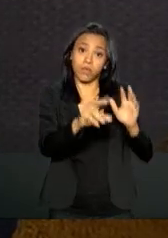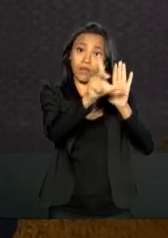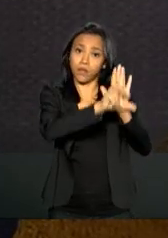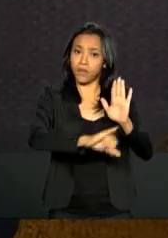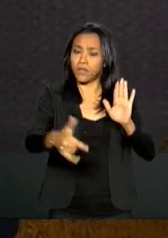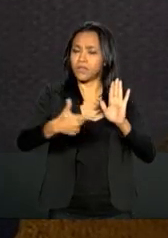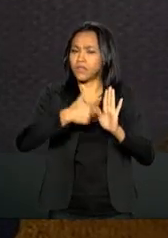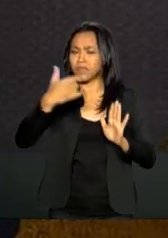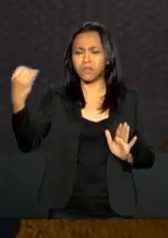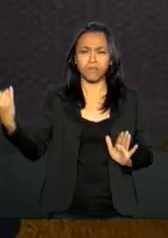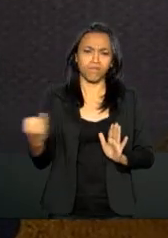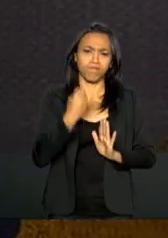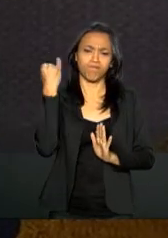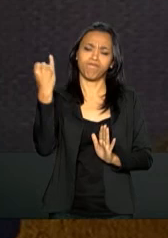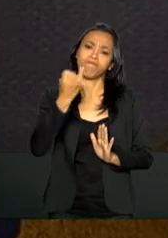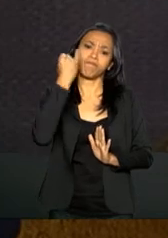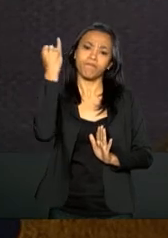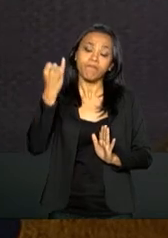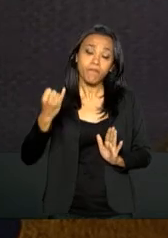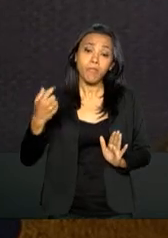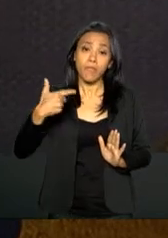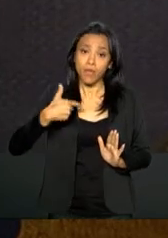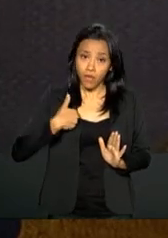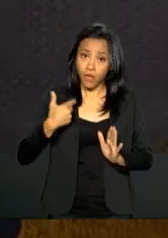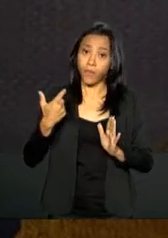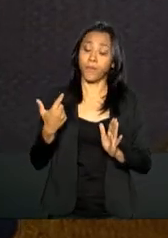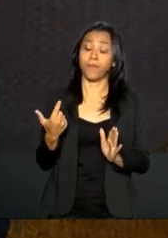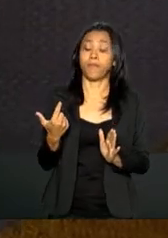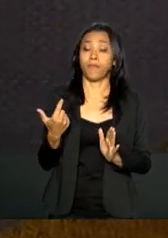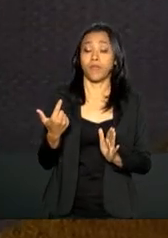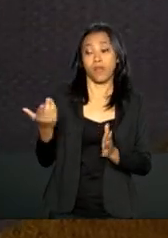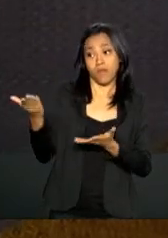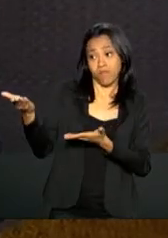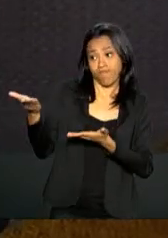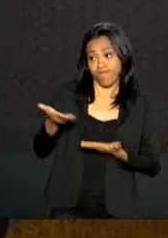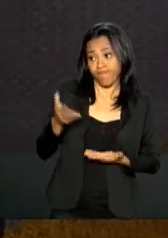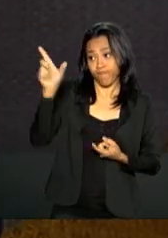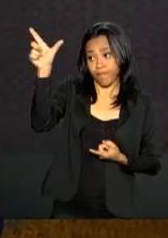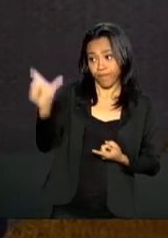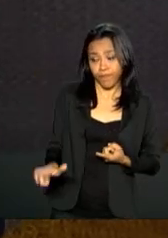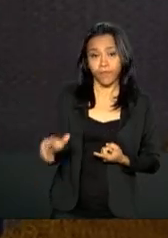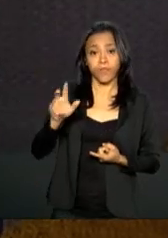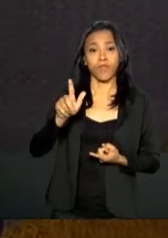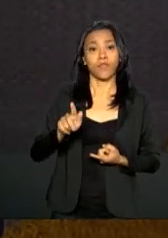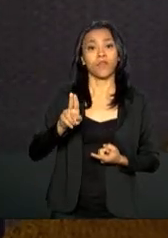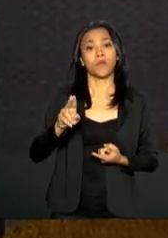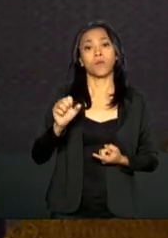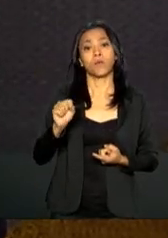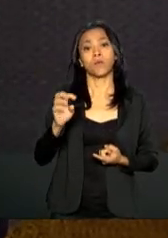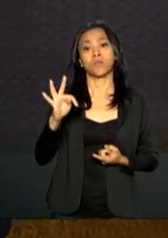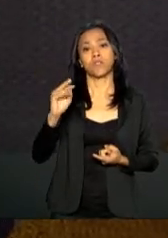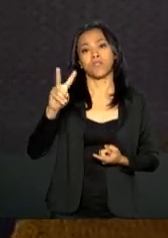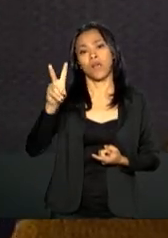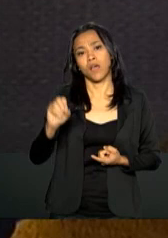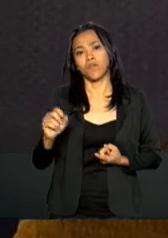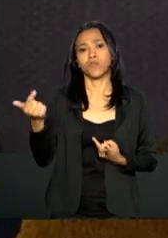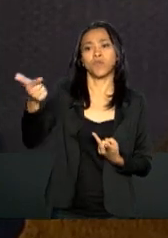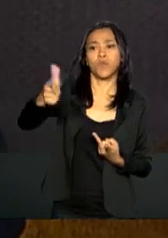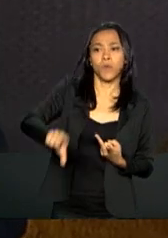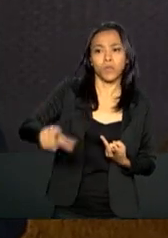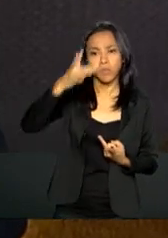coisa fundamental eu recebo gustavo e outros tantos que vão despachar comigo